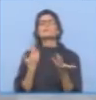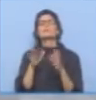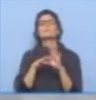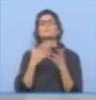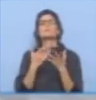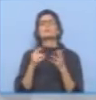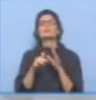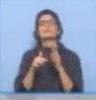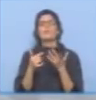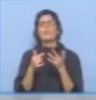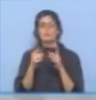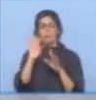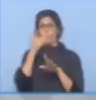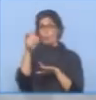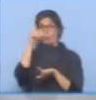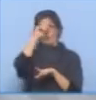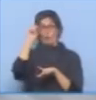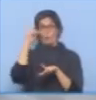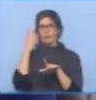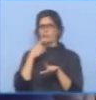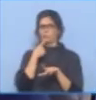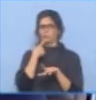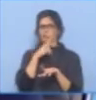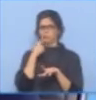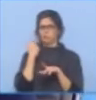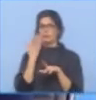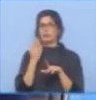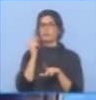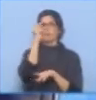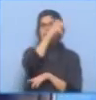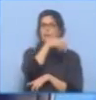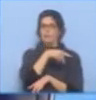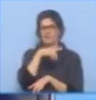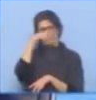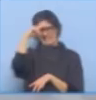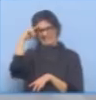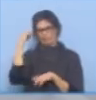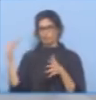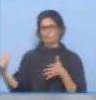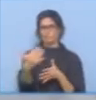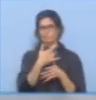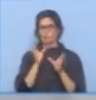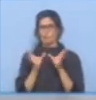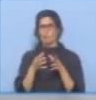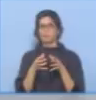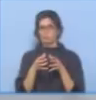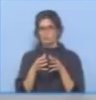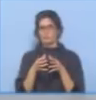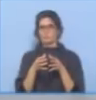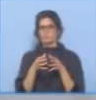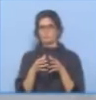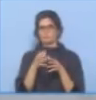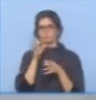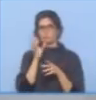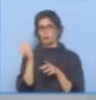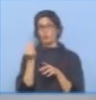aqui a Madrid foram muitos mais, não é? É verdade, mesmo. No Panamá é bem mais difícil reunir um grupo,